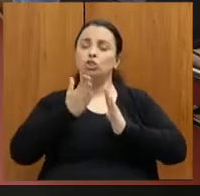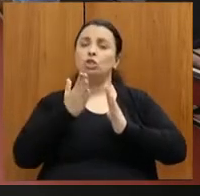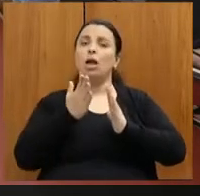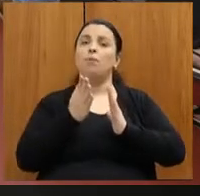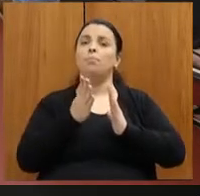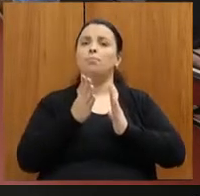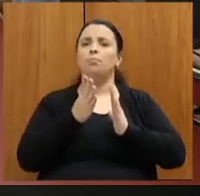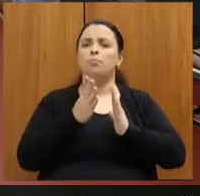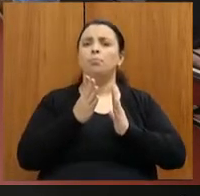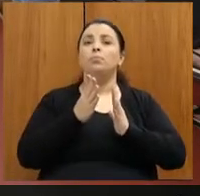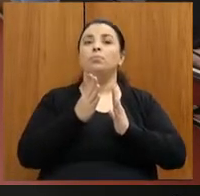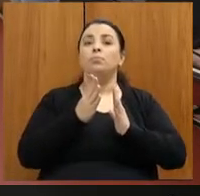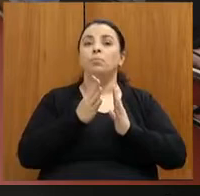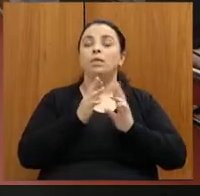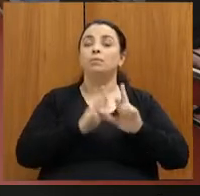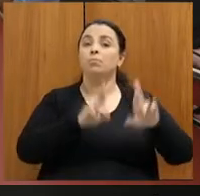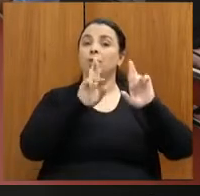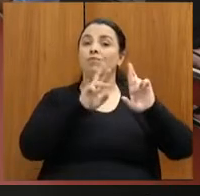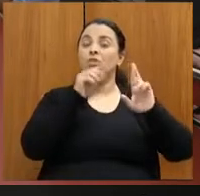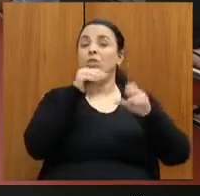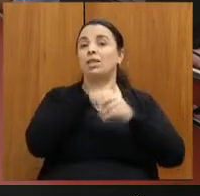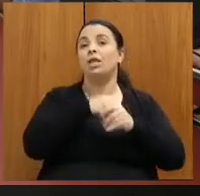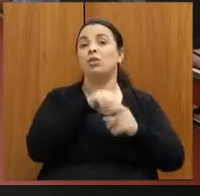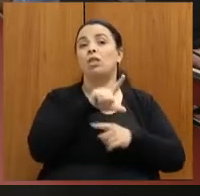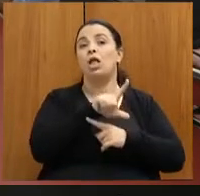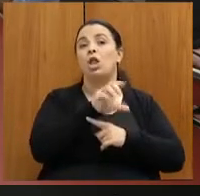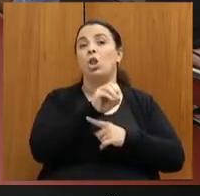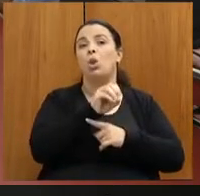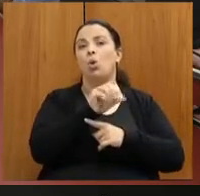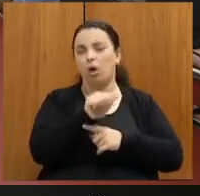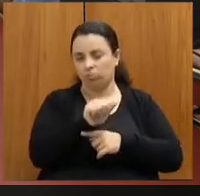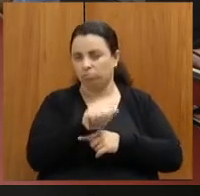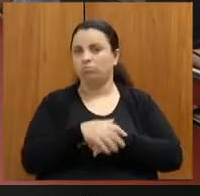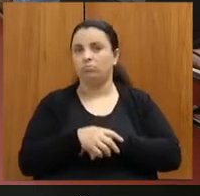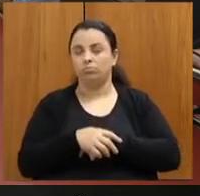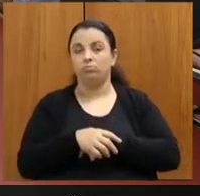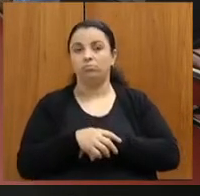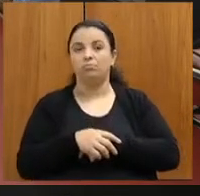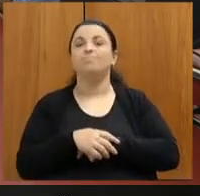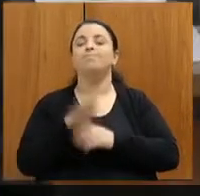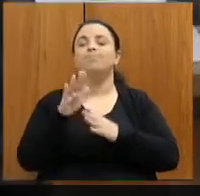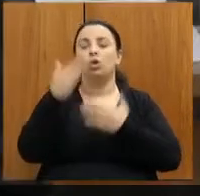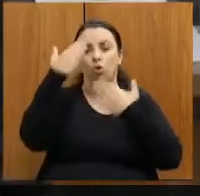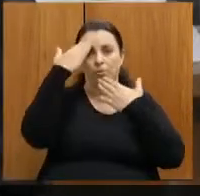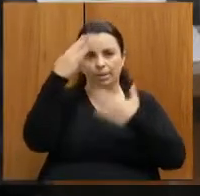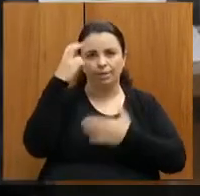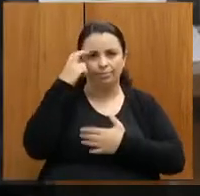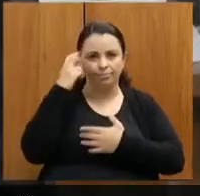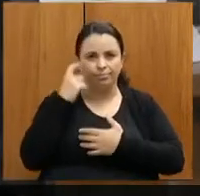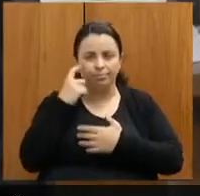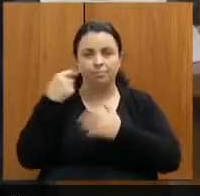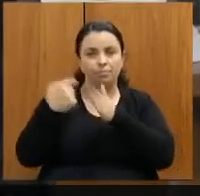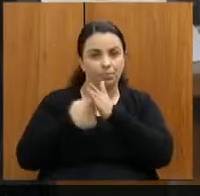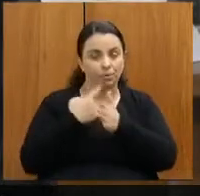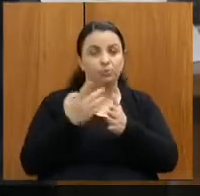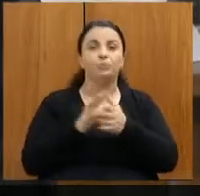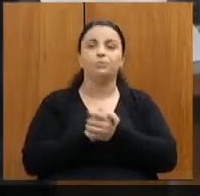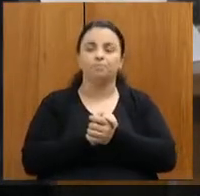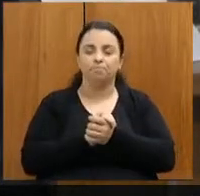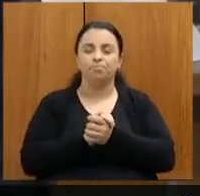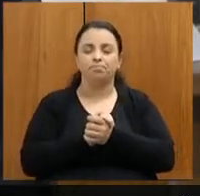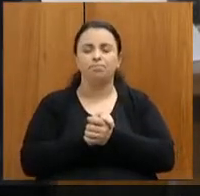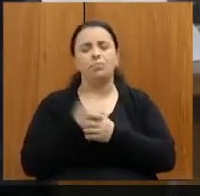e obrigado Deputado Zé Guilherme pela oportunidade é o que aconteceu eu posso dizer